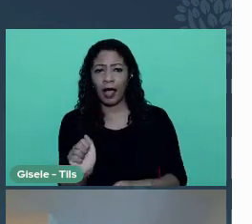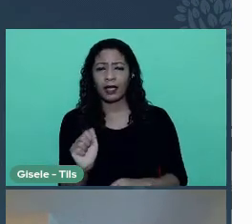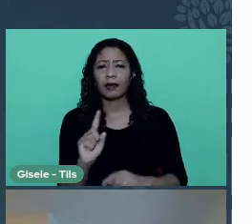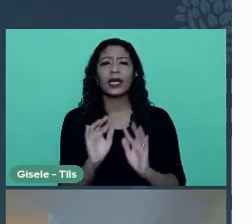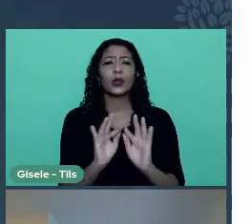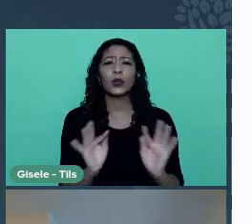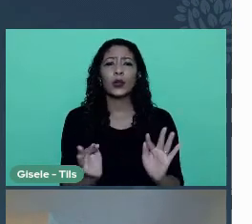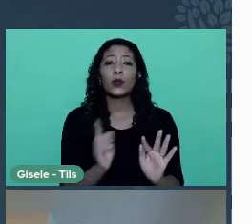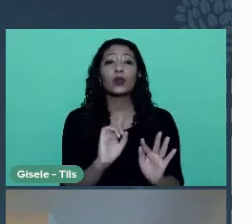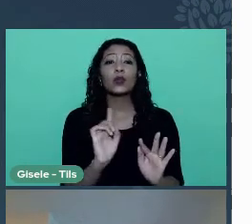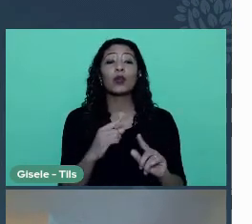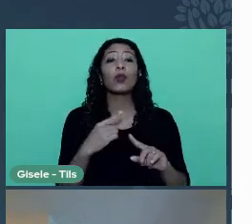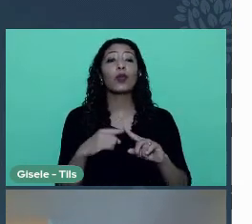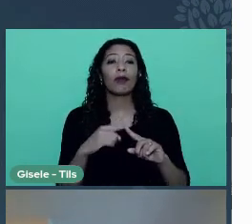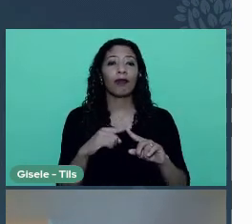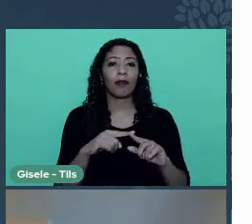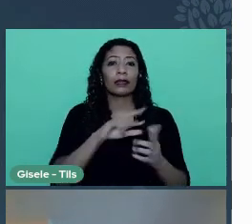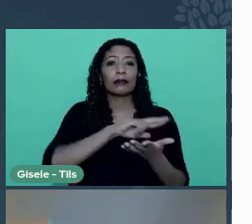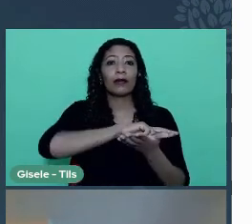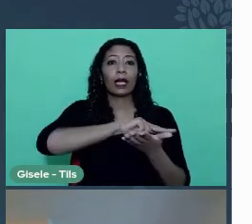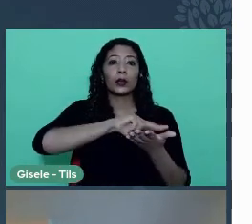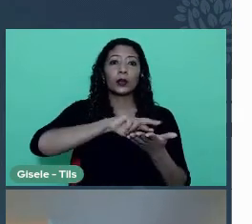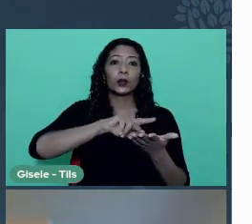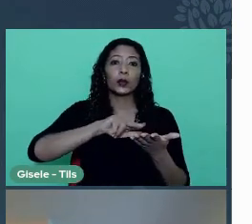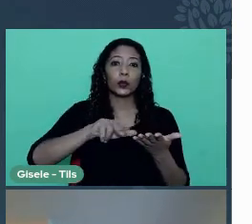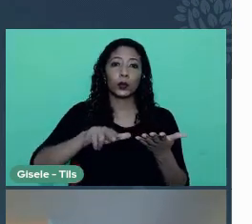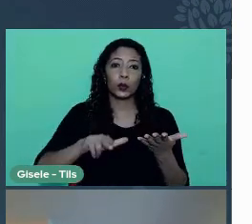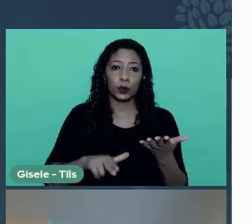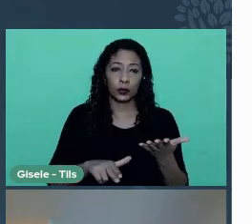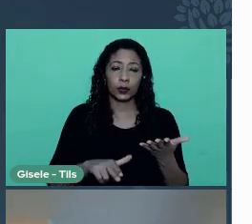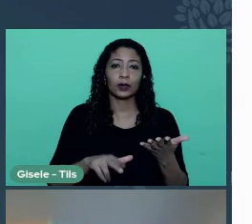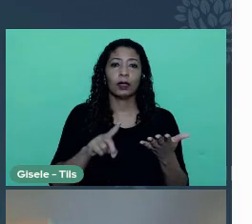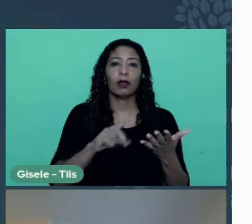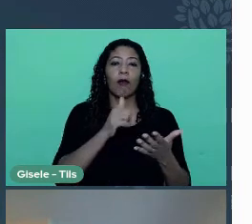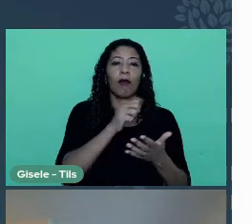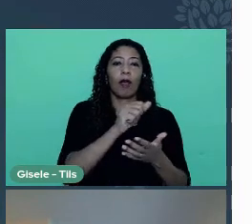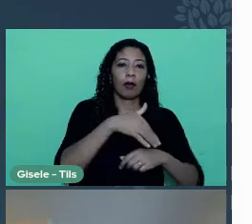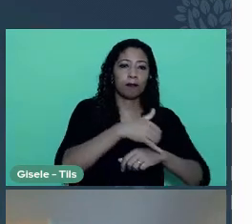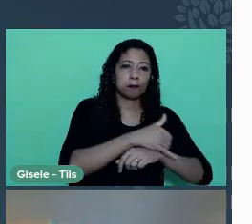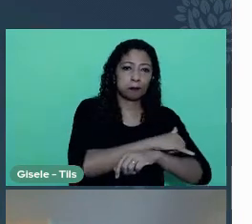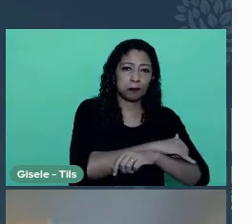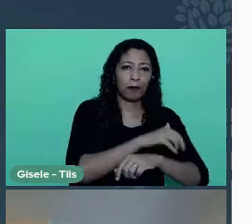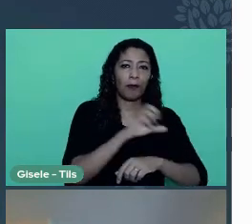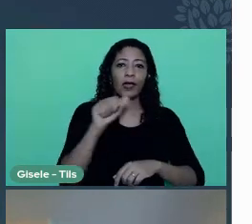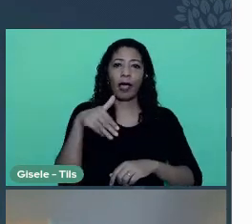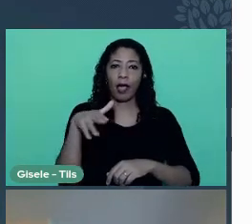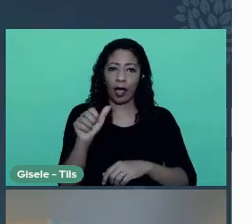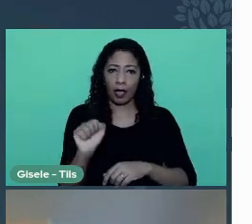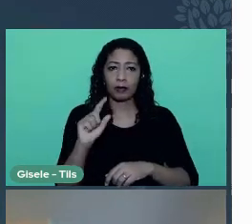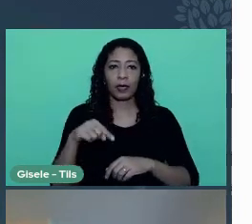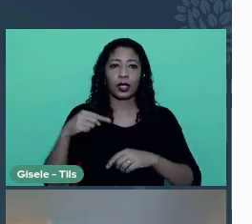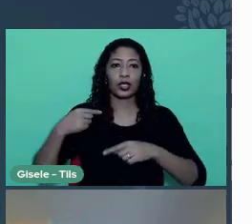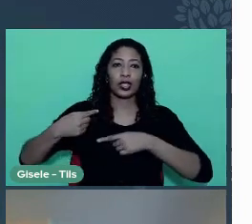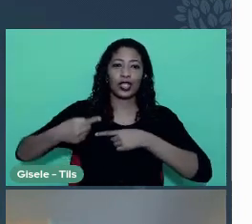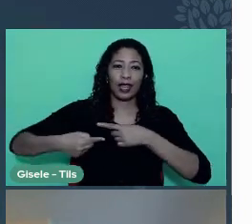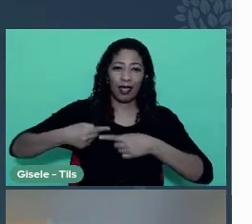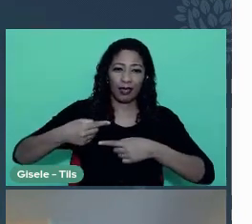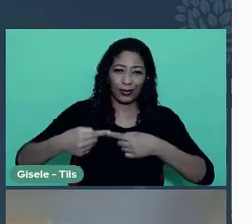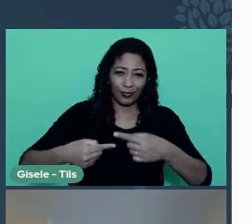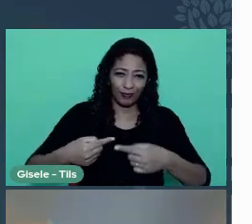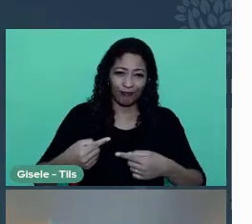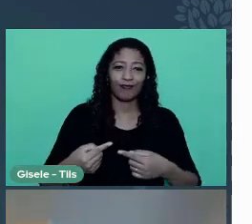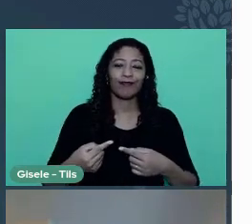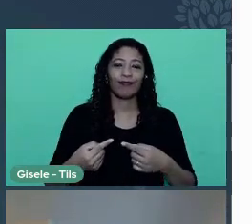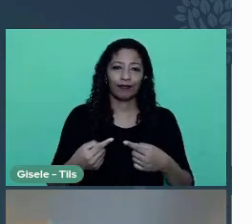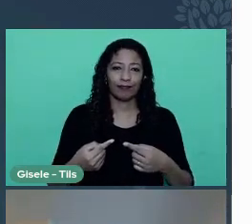ela é multifatorial. Então, tanto a asma quanto a obesidade têm fatores genéticos, né? Isso também foi sobre